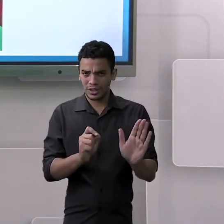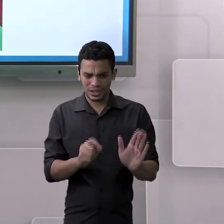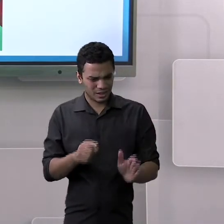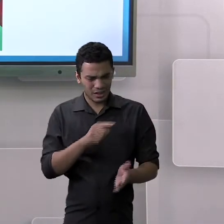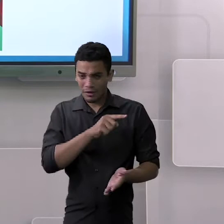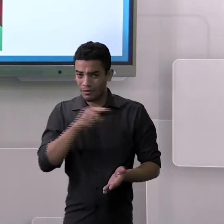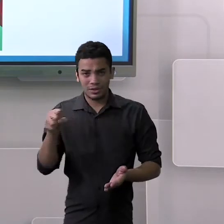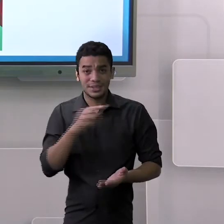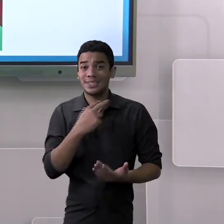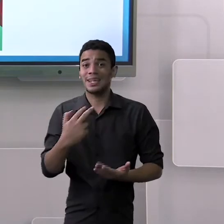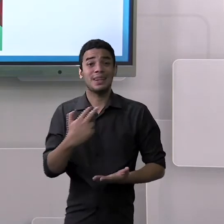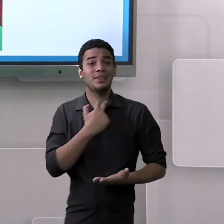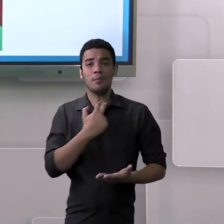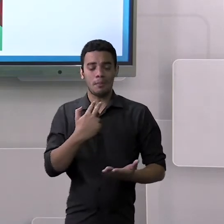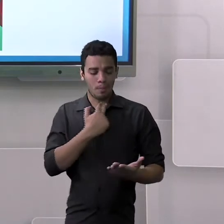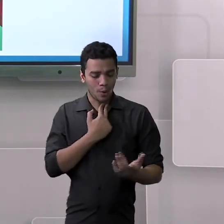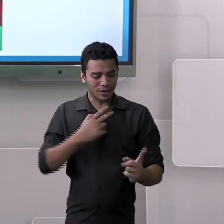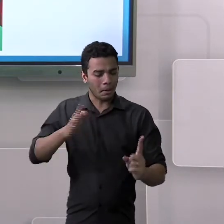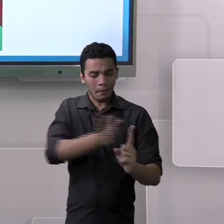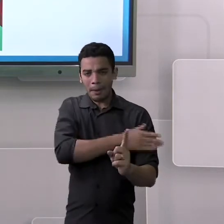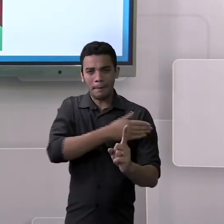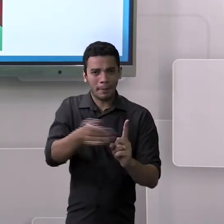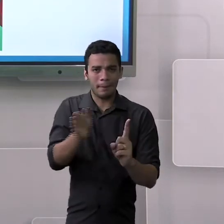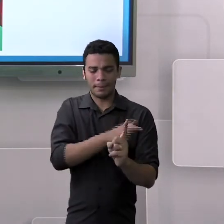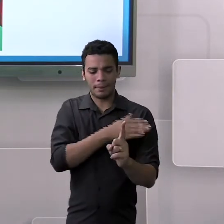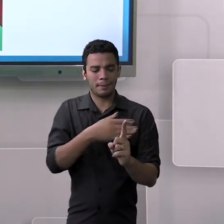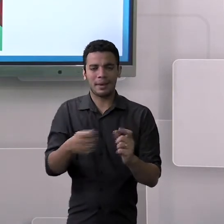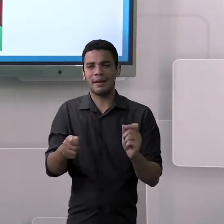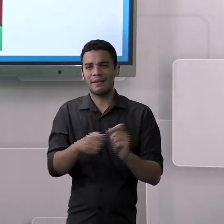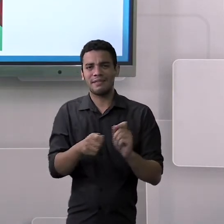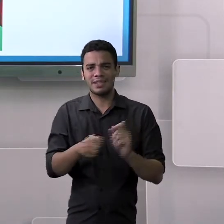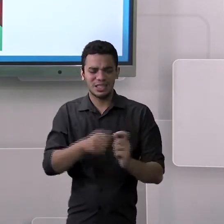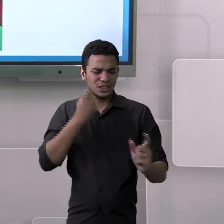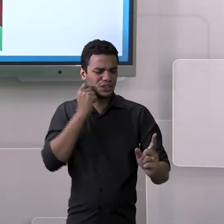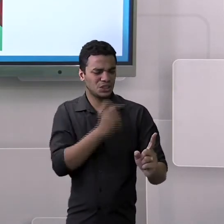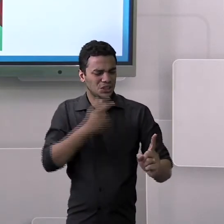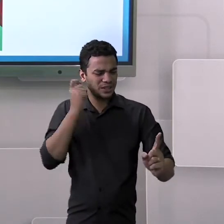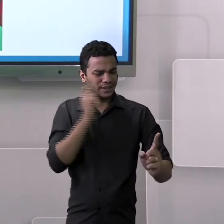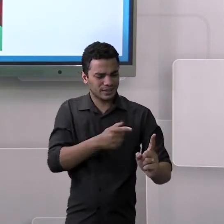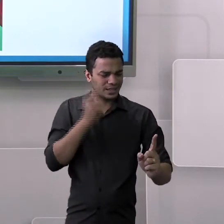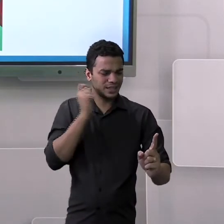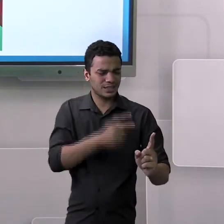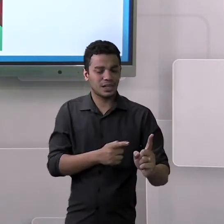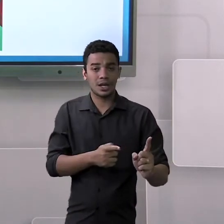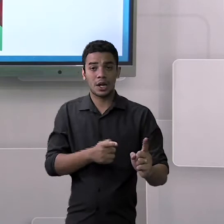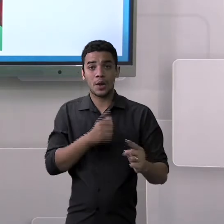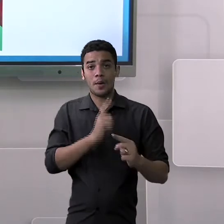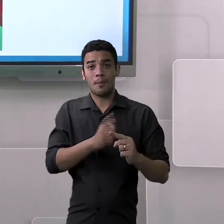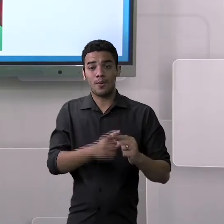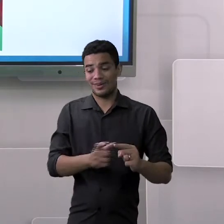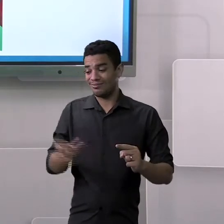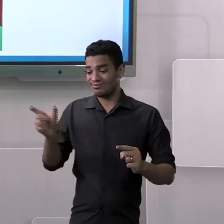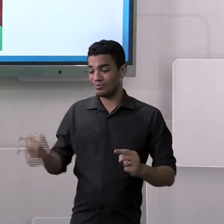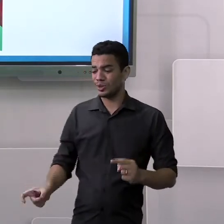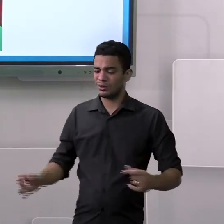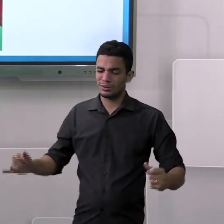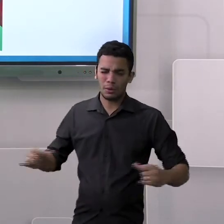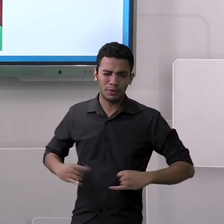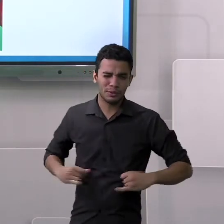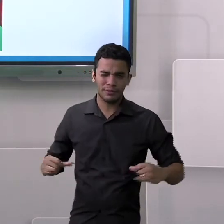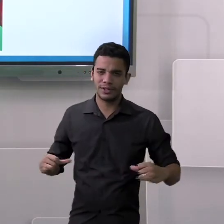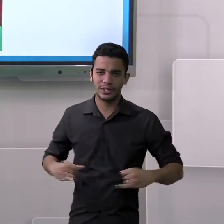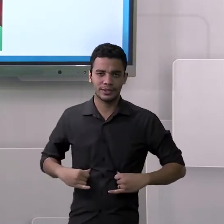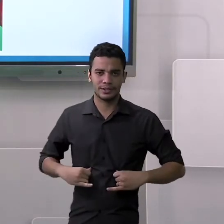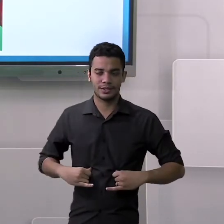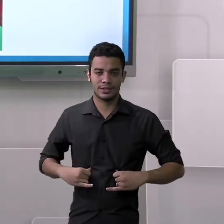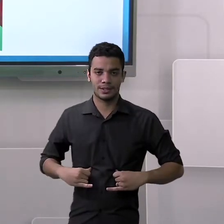ideia de mudança de comportamento. Que mudança é essa? Querendo fazer vocês,